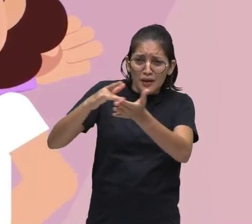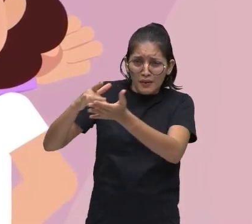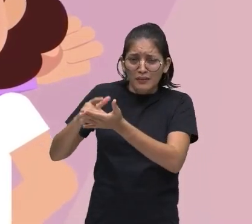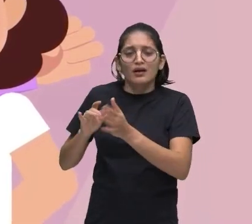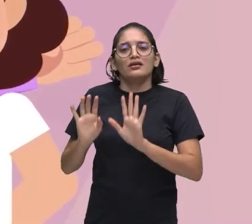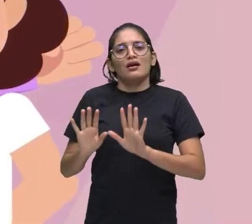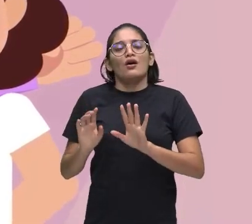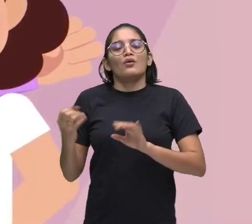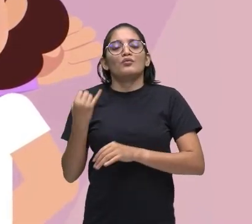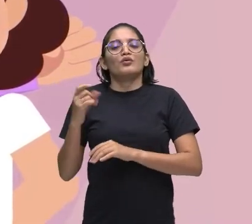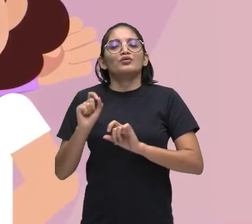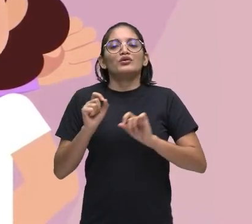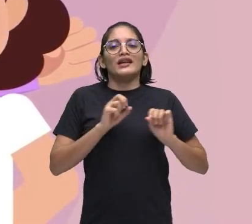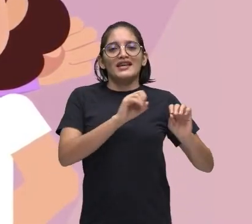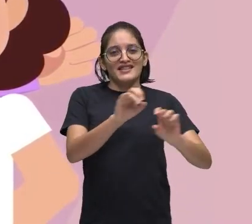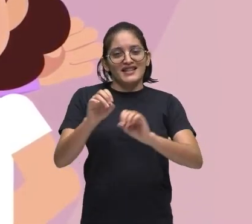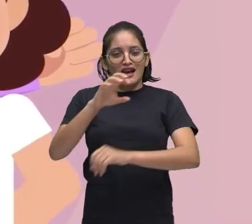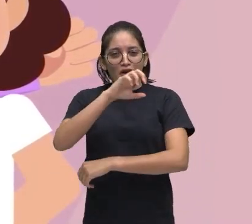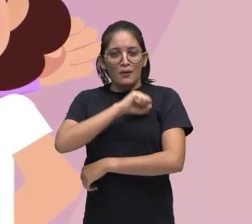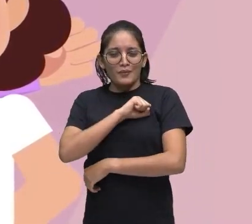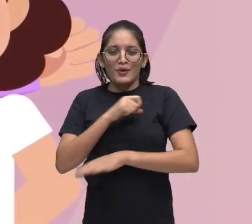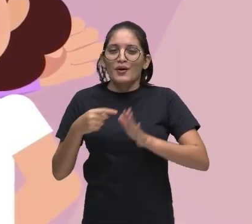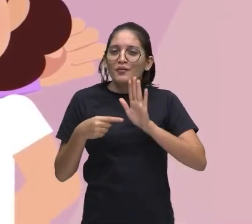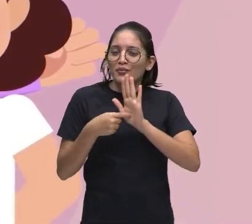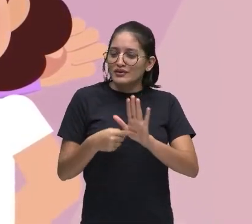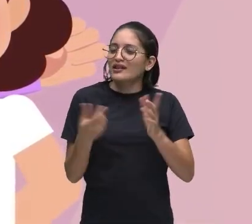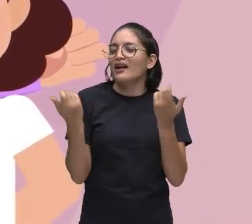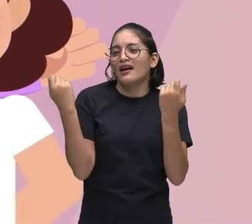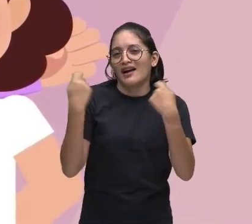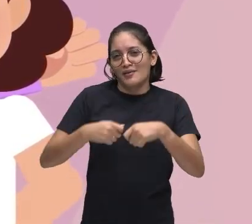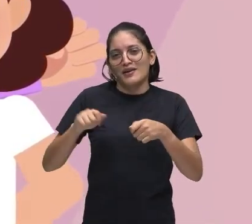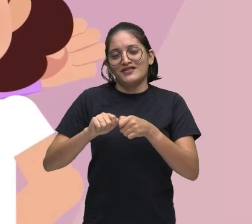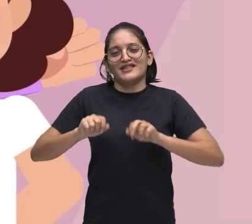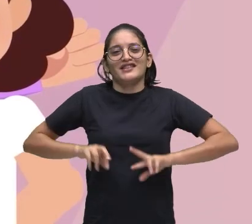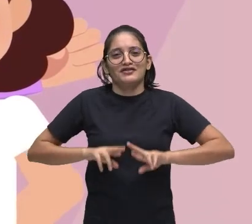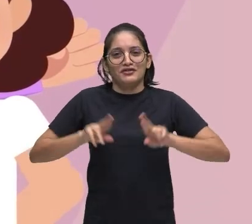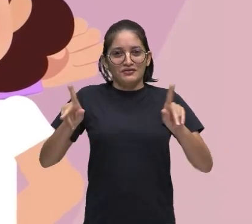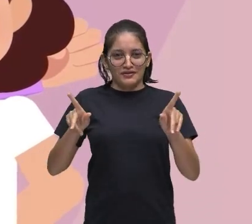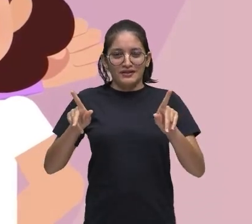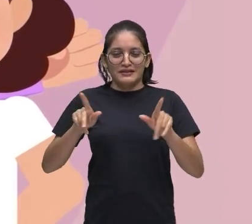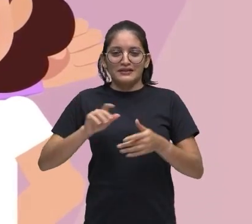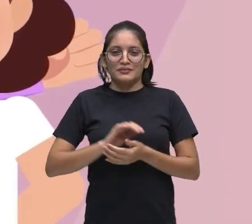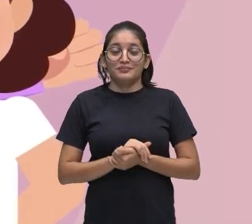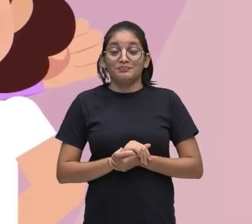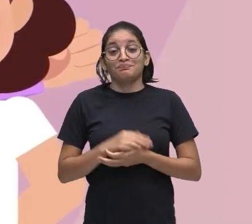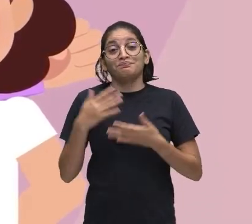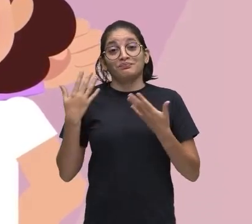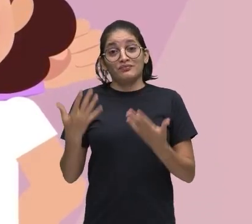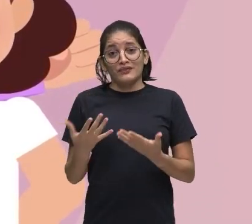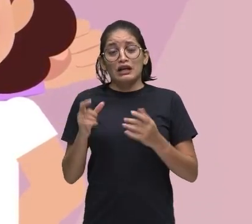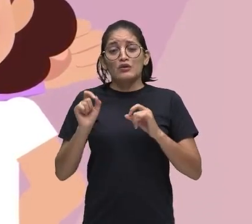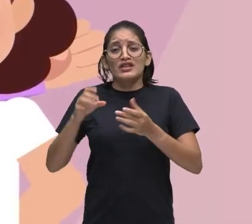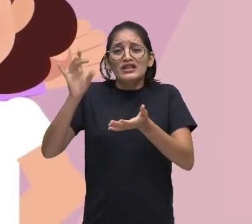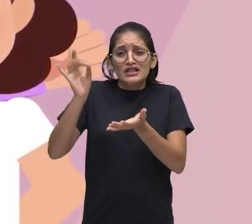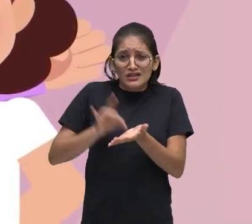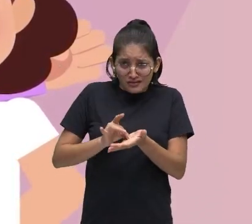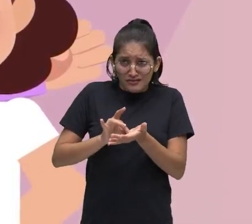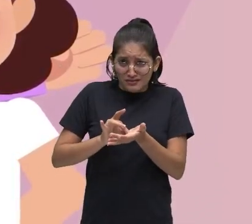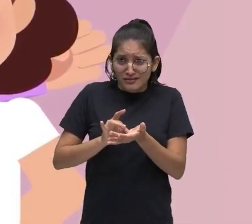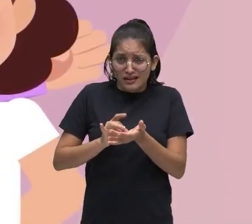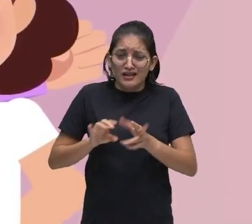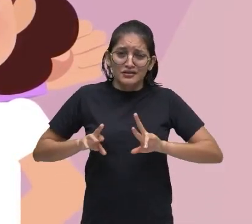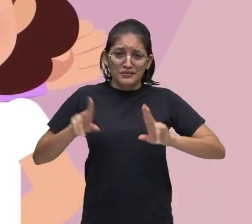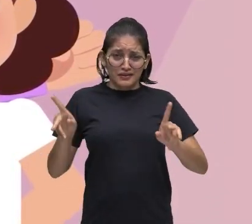importante é ensinar com amor, mostrando que é sempre possível fazer a diferença. Afinal, o que realmente faz a